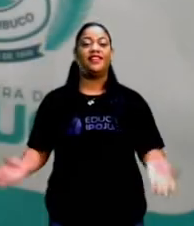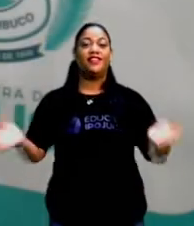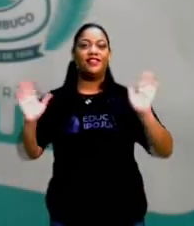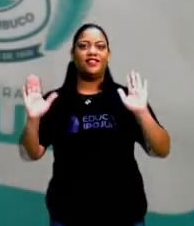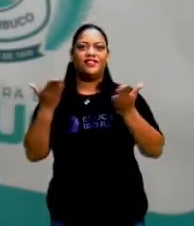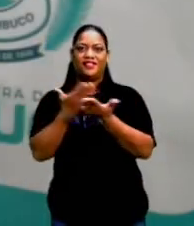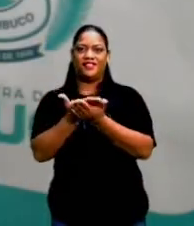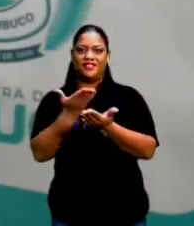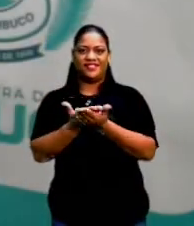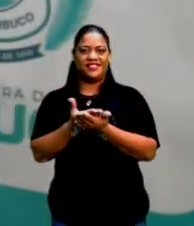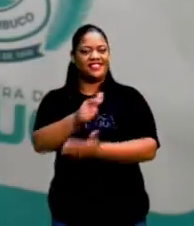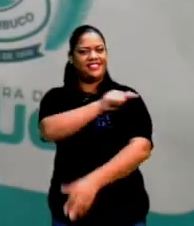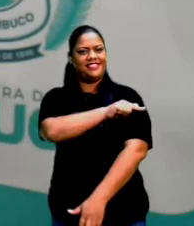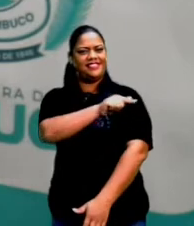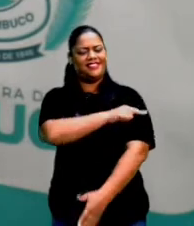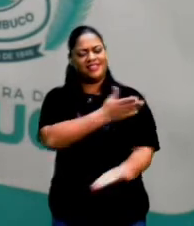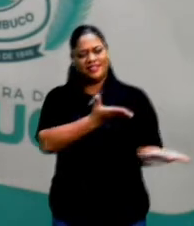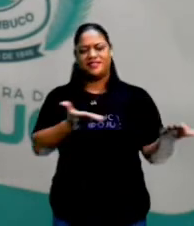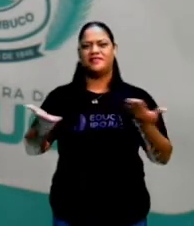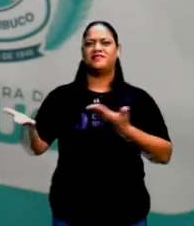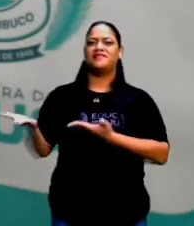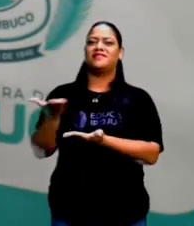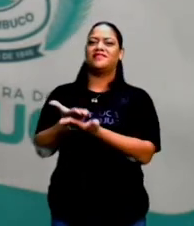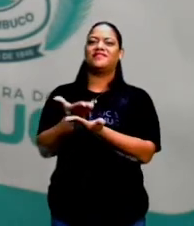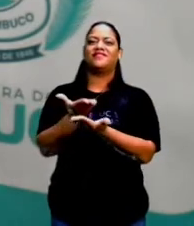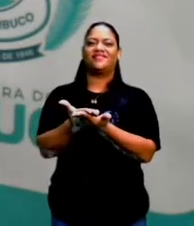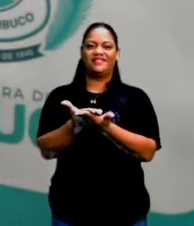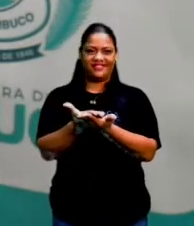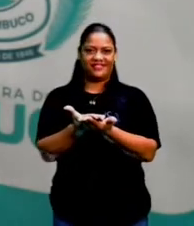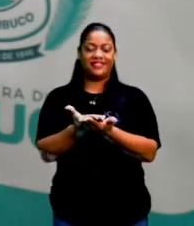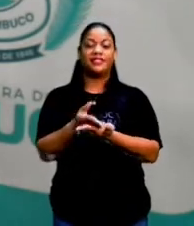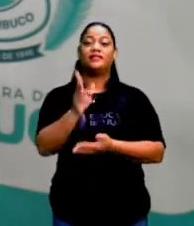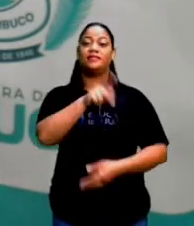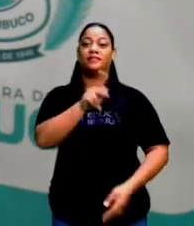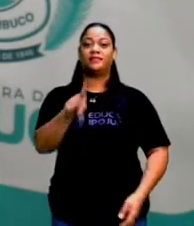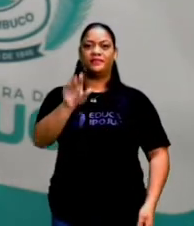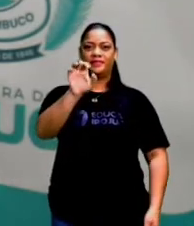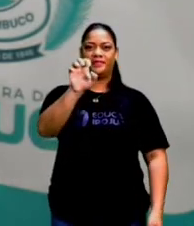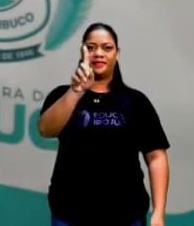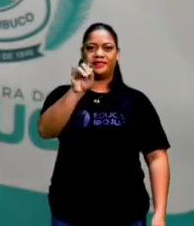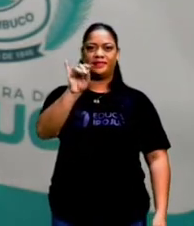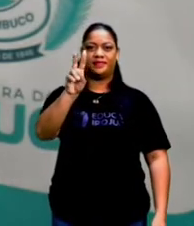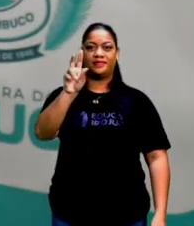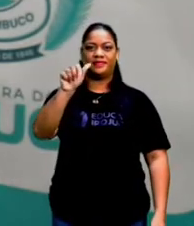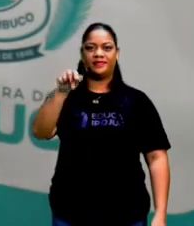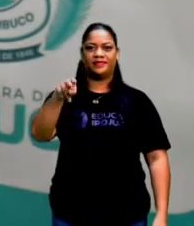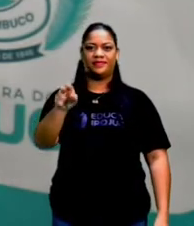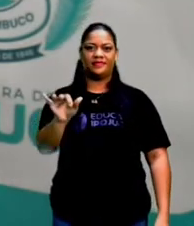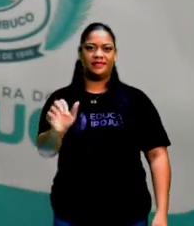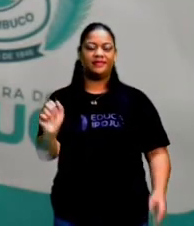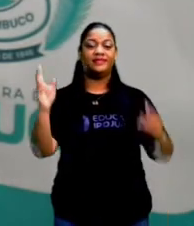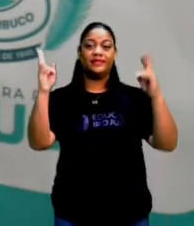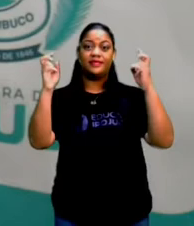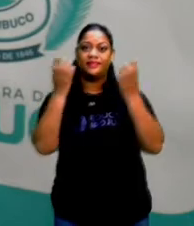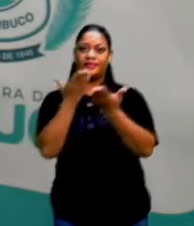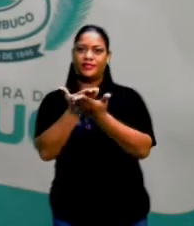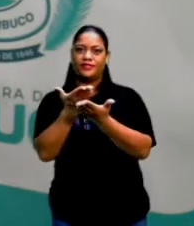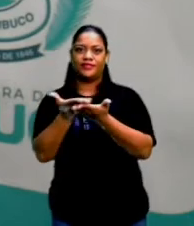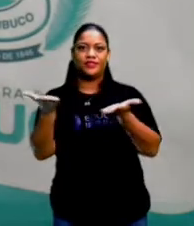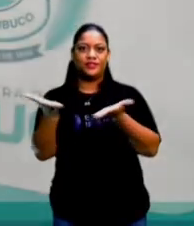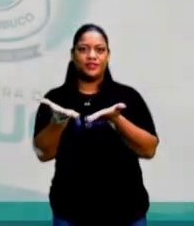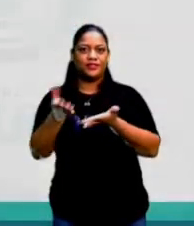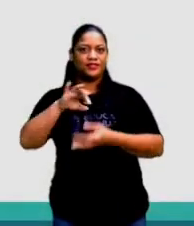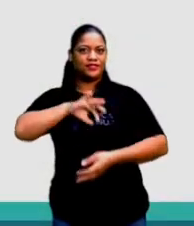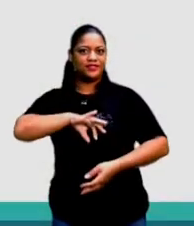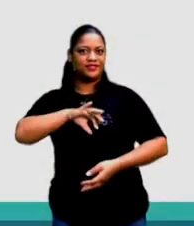Olá, estudantes do sétimo ano, sejam bem-vindos para mais uma aula. Sou Edivânia Nunes, professora de língua portuguesa, e o tema da nossa aula de